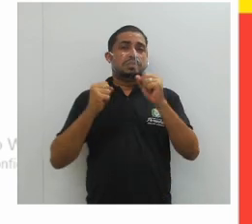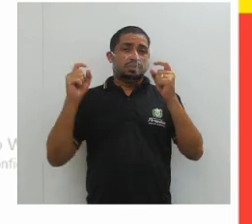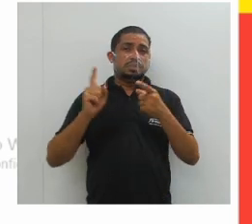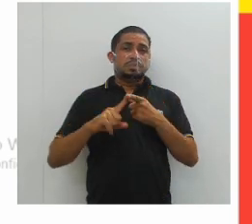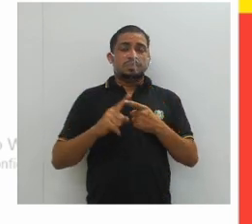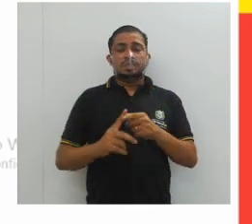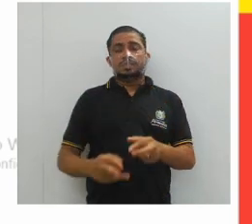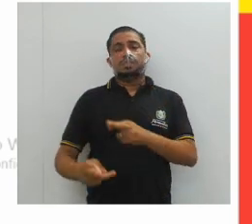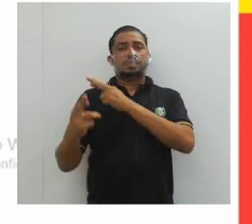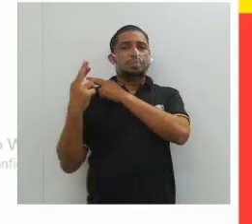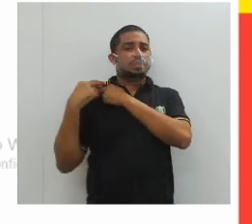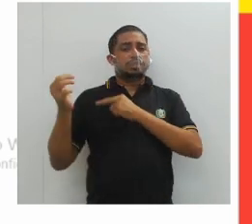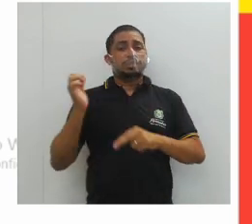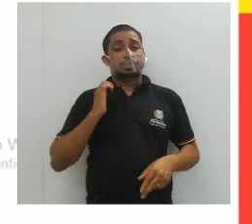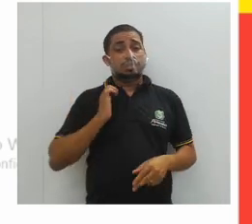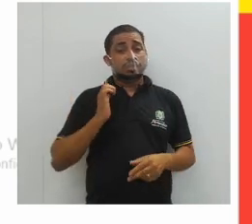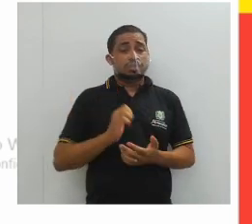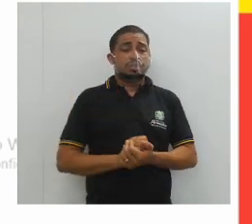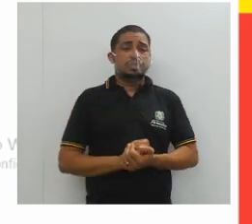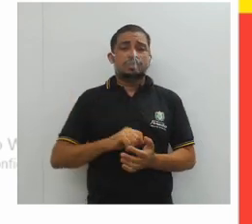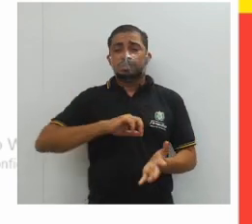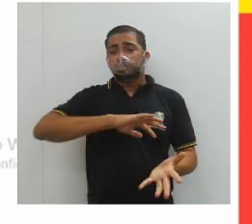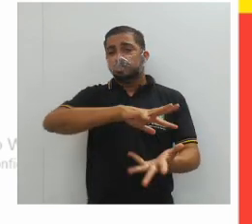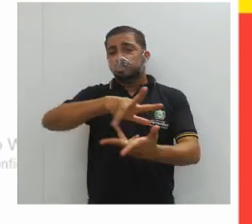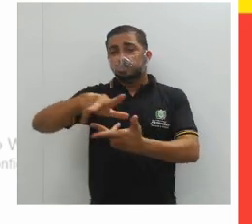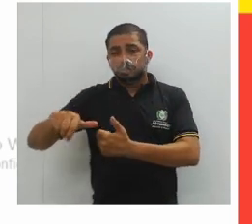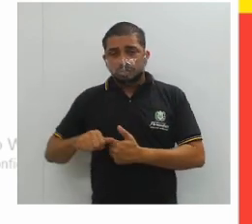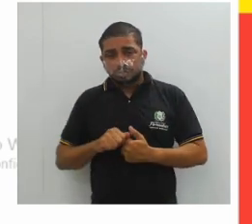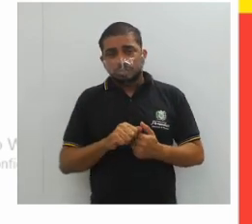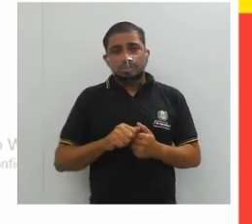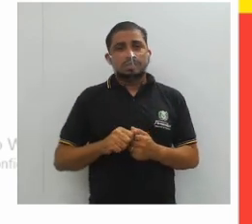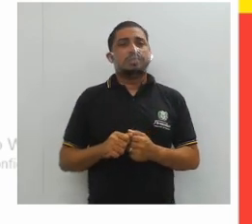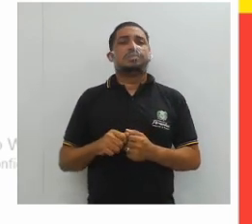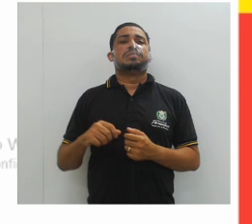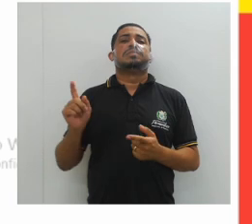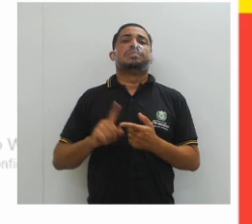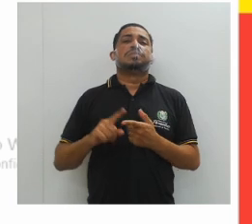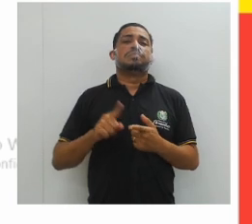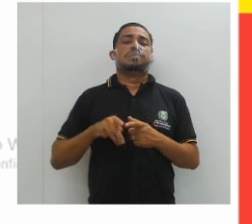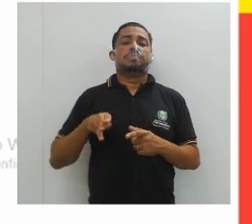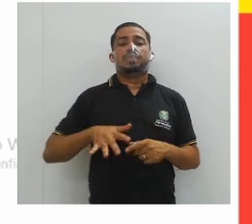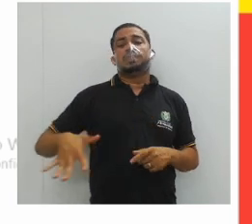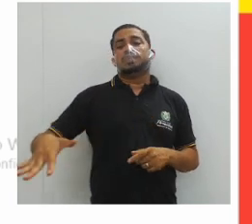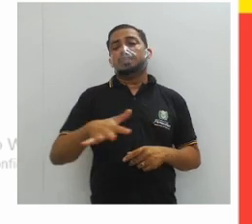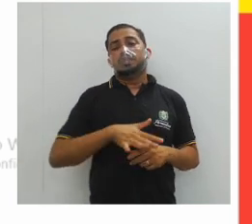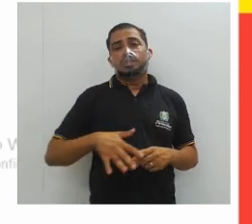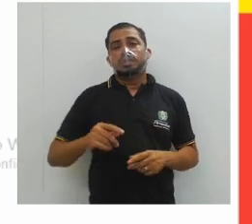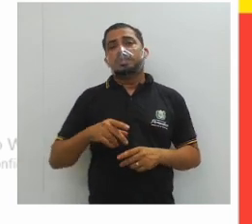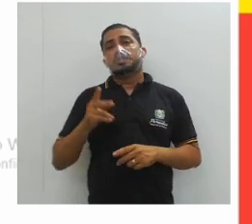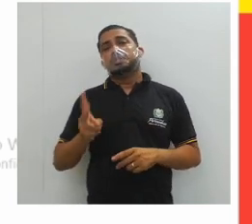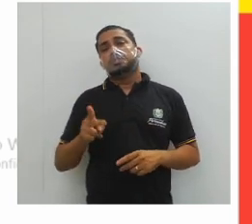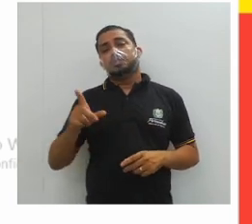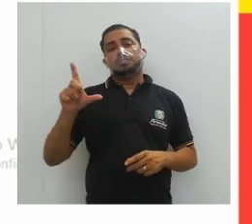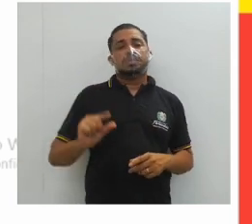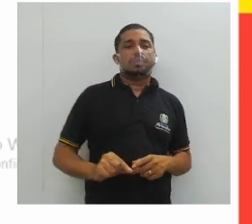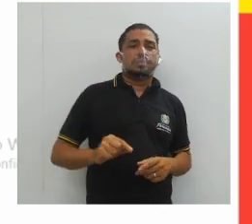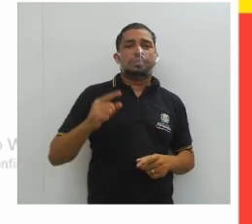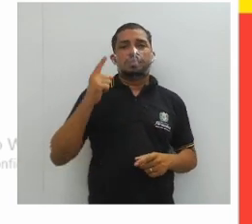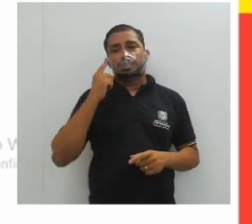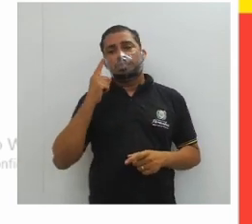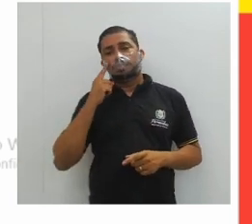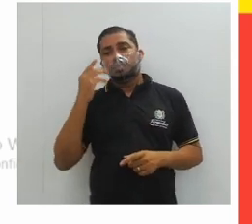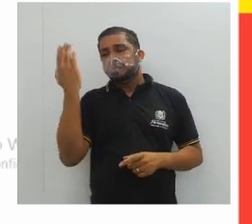pela acumulação de riquezas, globalização e mercado, sempre menor e, se